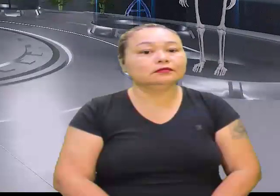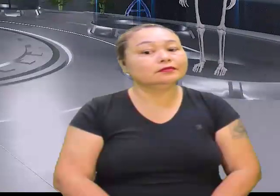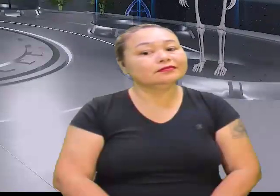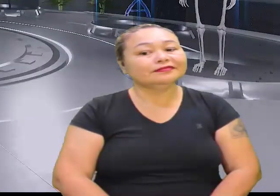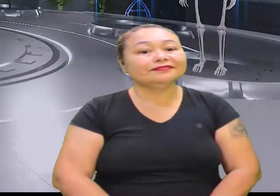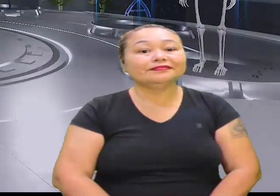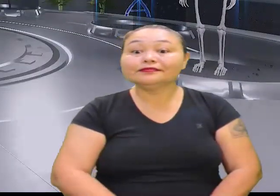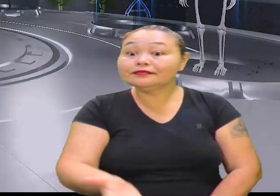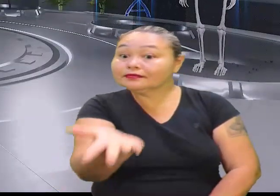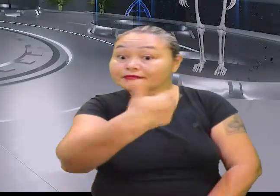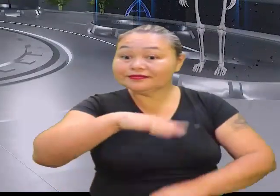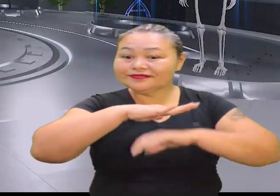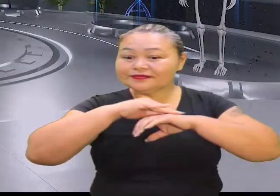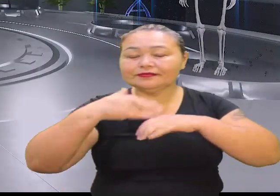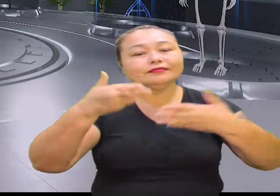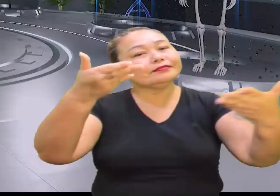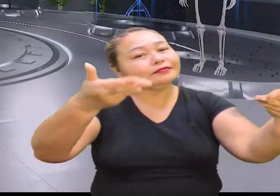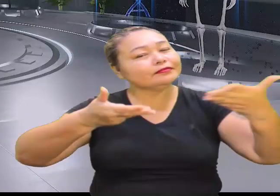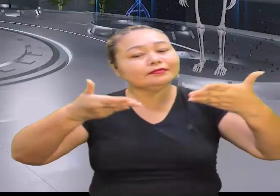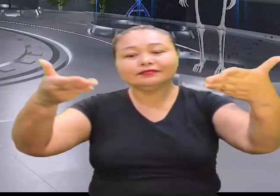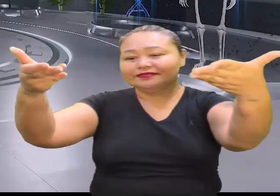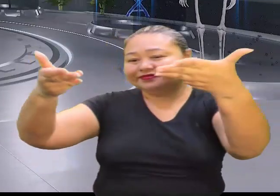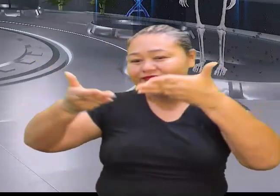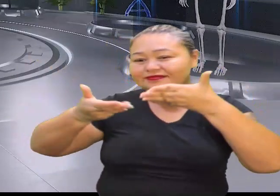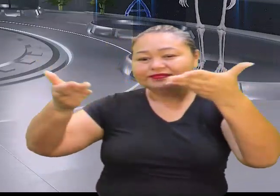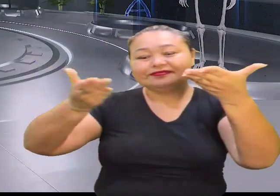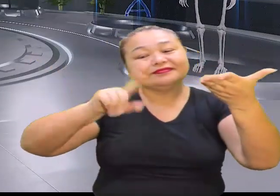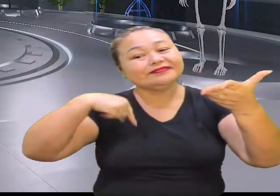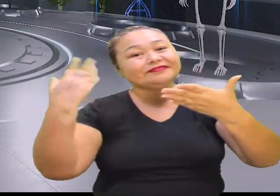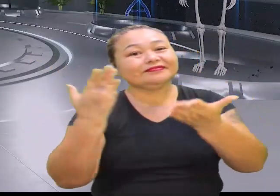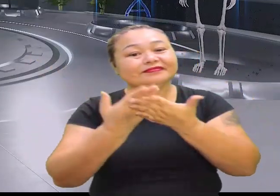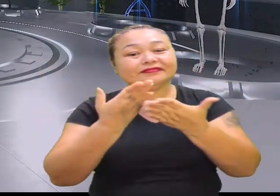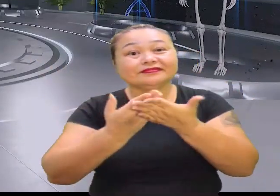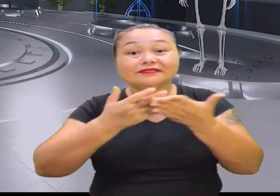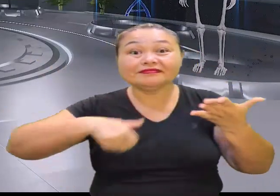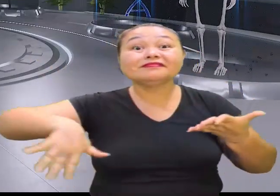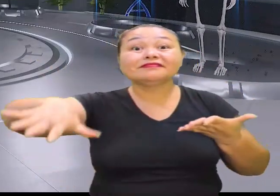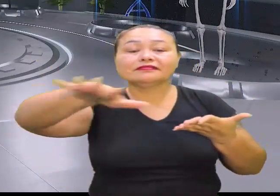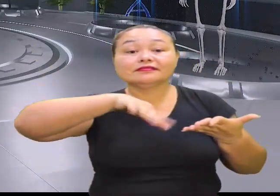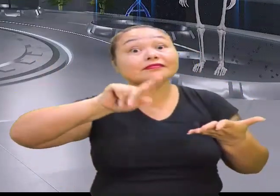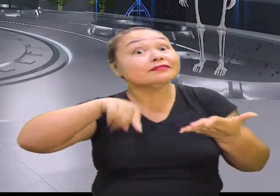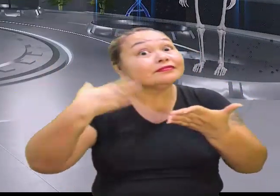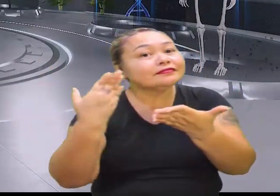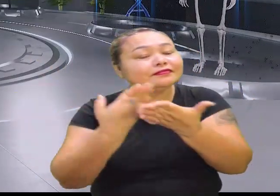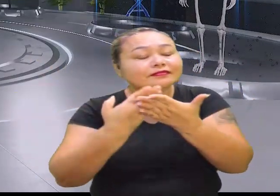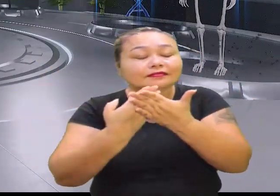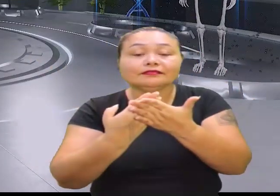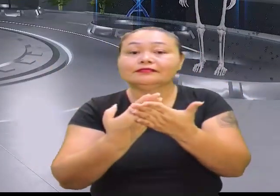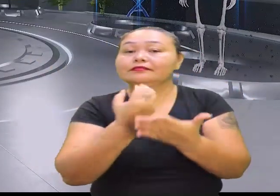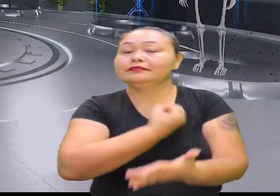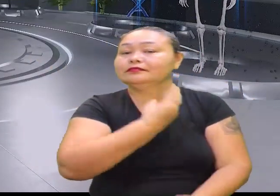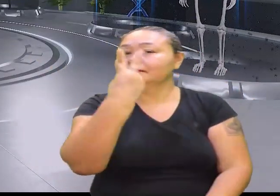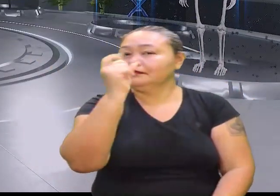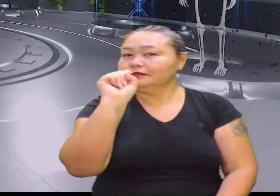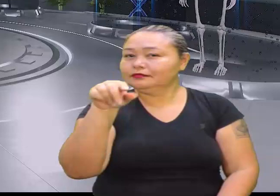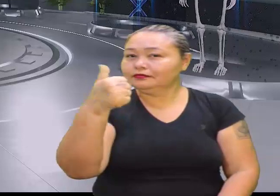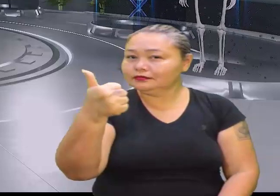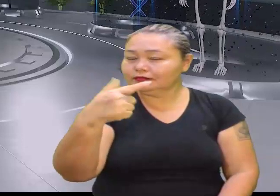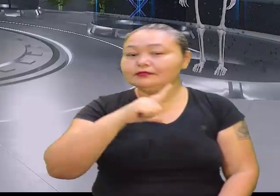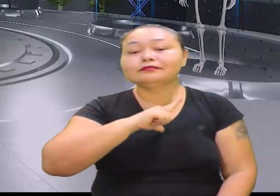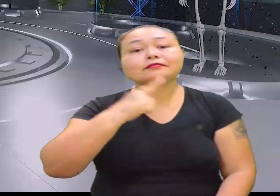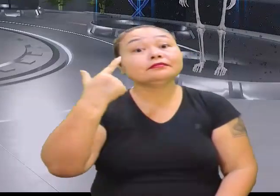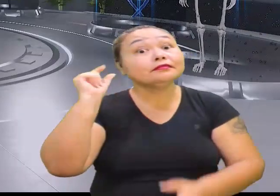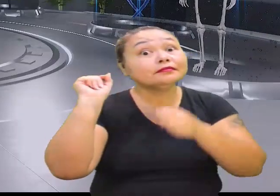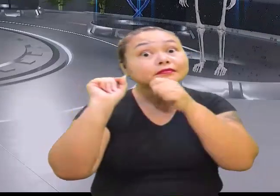E aí, meus queridos, sejam todos bem-vindos para a nossa aula, galera! A nossa aula 2.1, vamos fazer uma